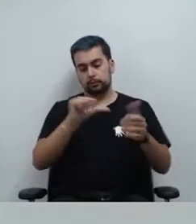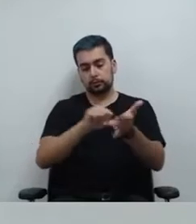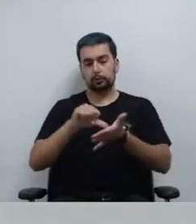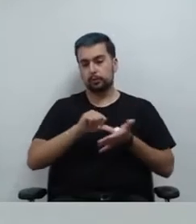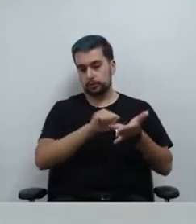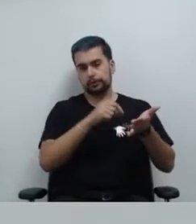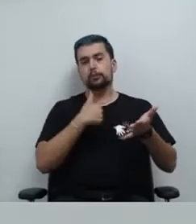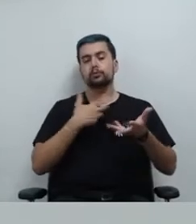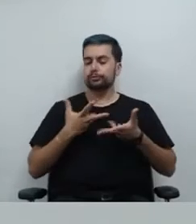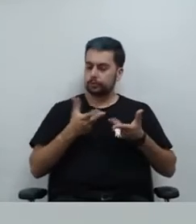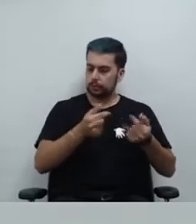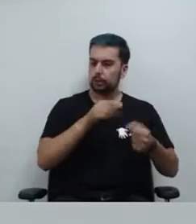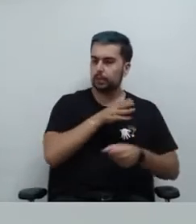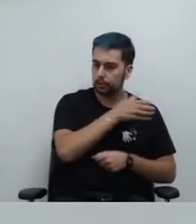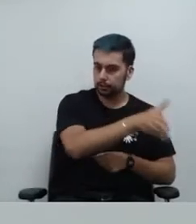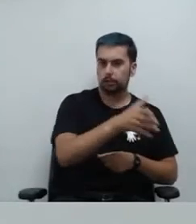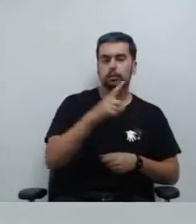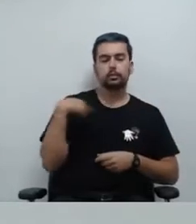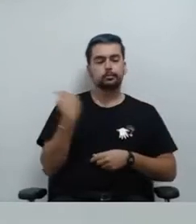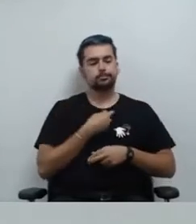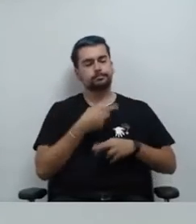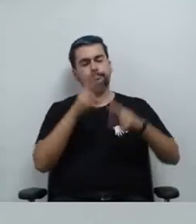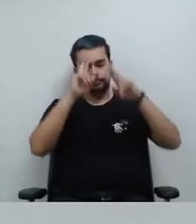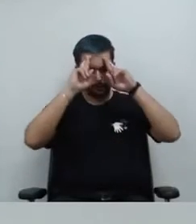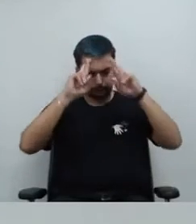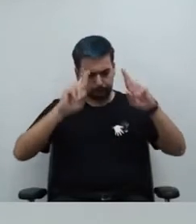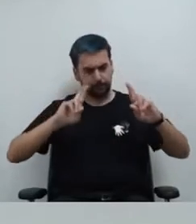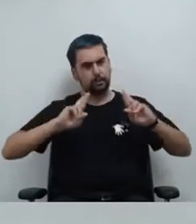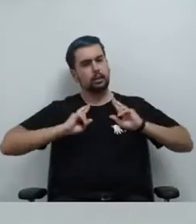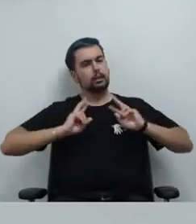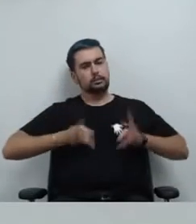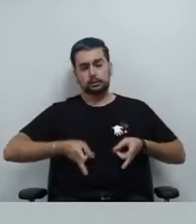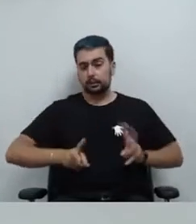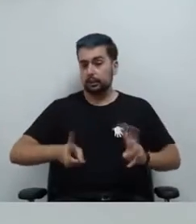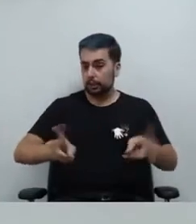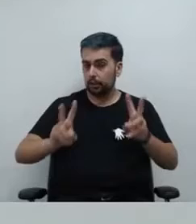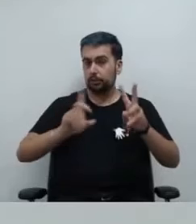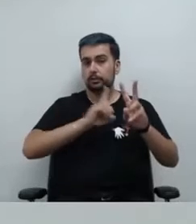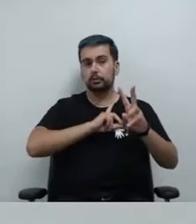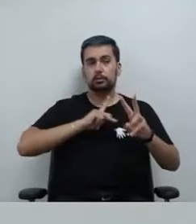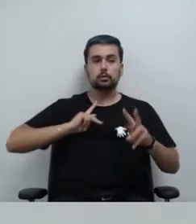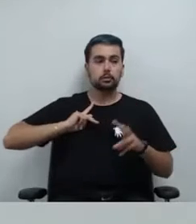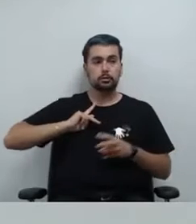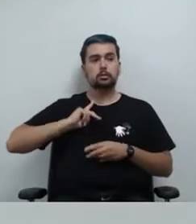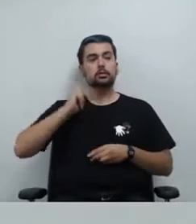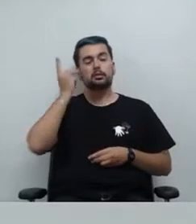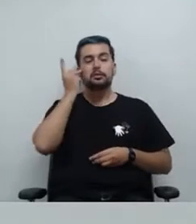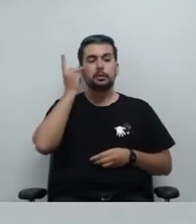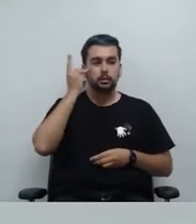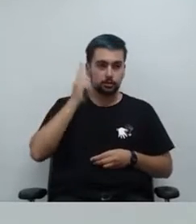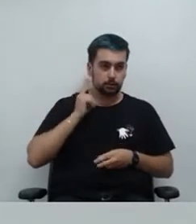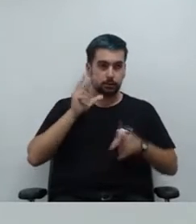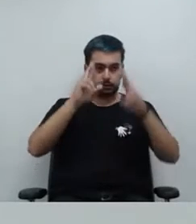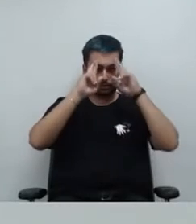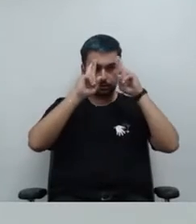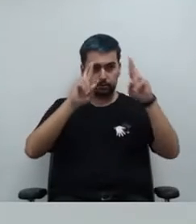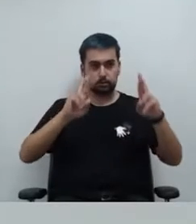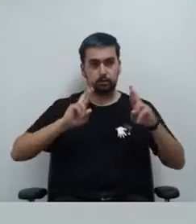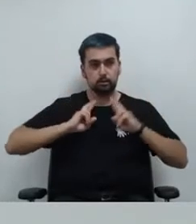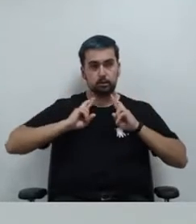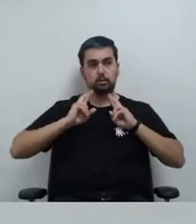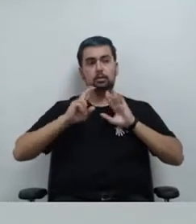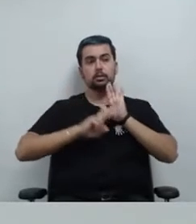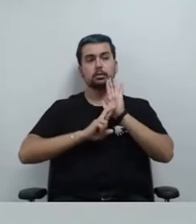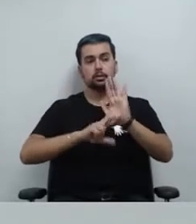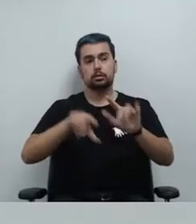estar, a gente é muito respeitada, a Defensoria Pública Paulista é muito respeitada. Quando tem que ser escolhidos